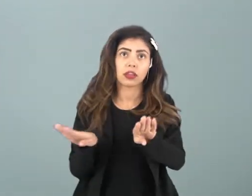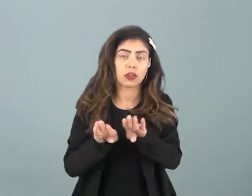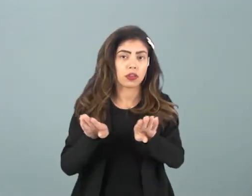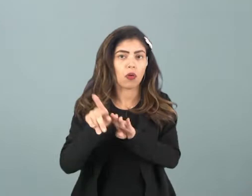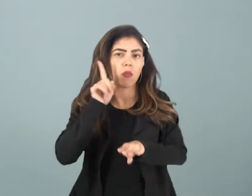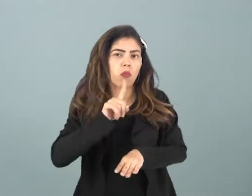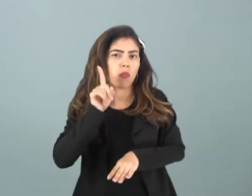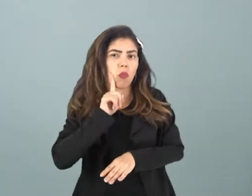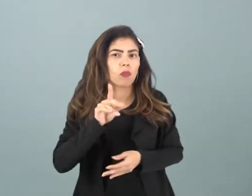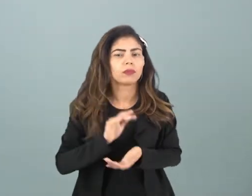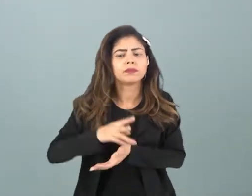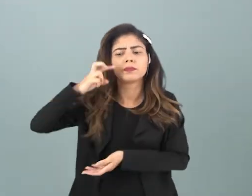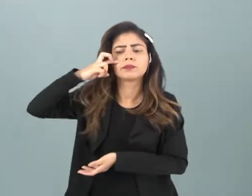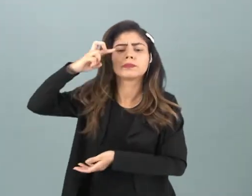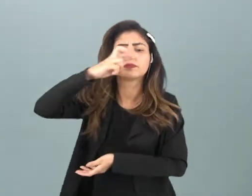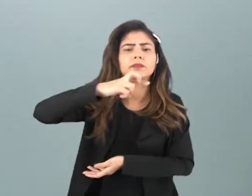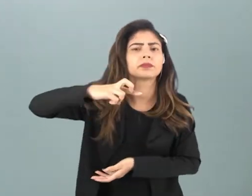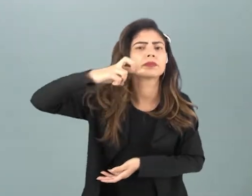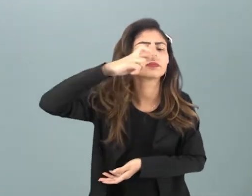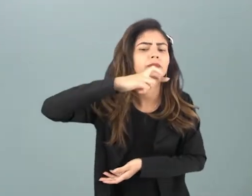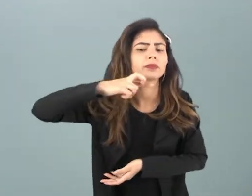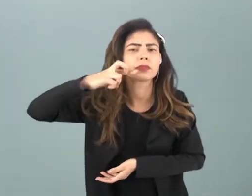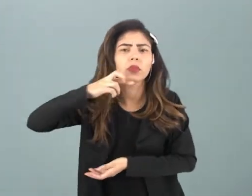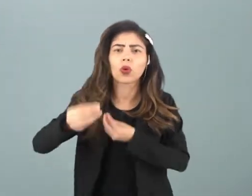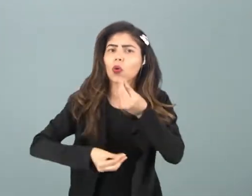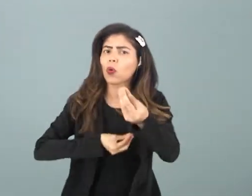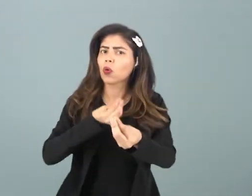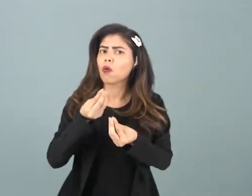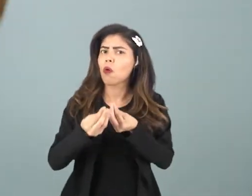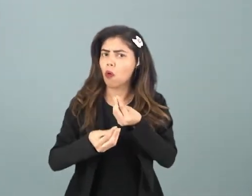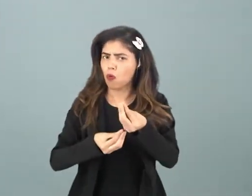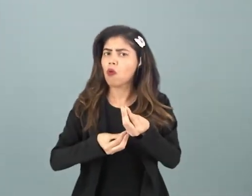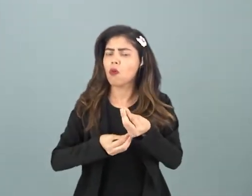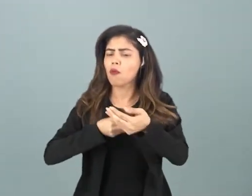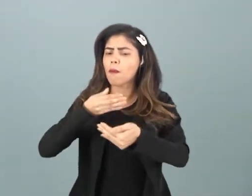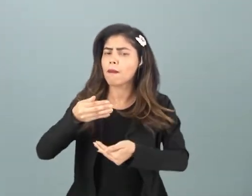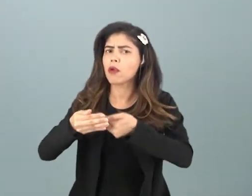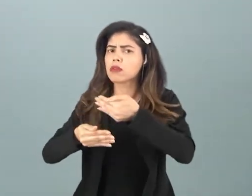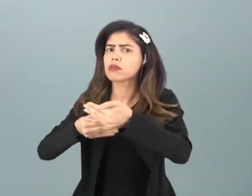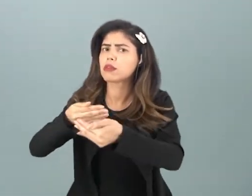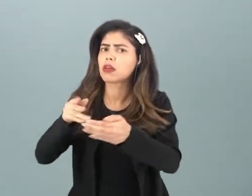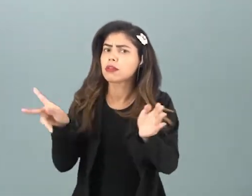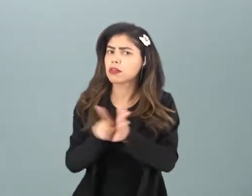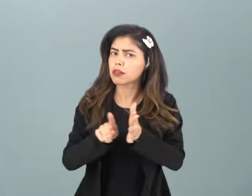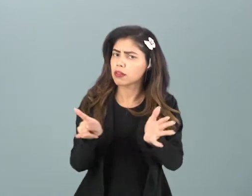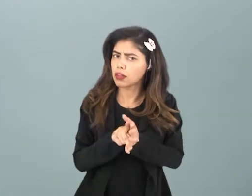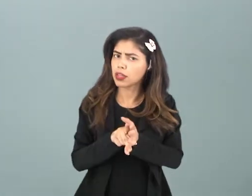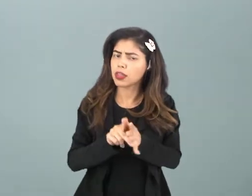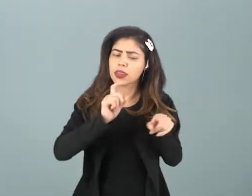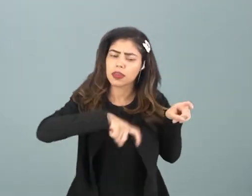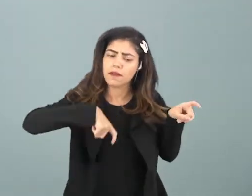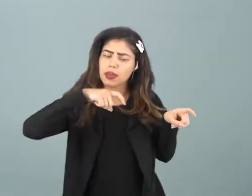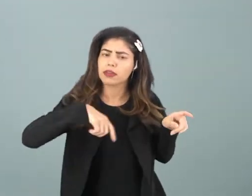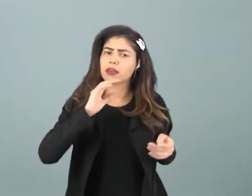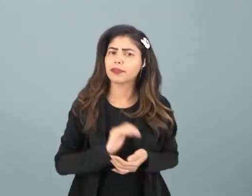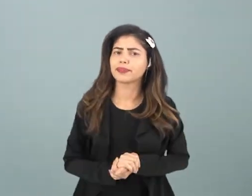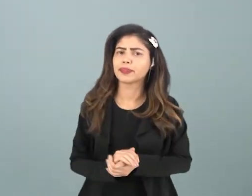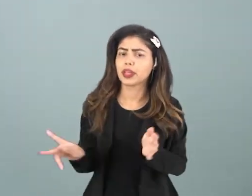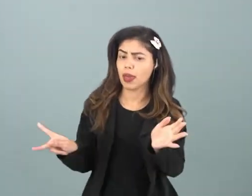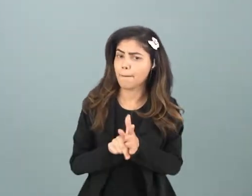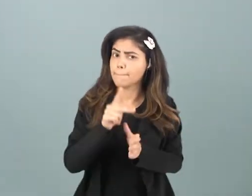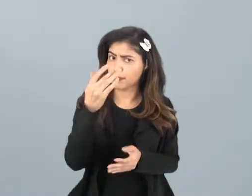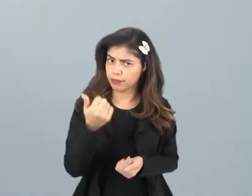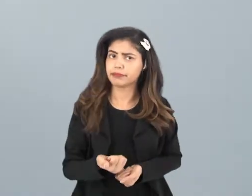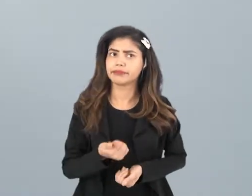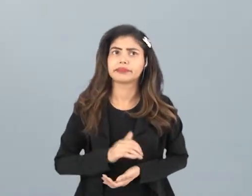Unidos monitorando como é que está o funcionamento das máquinas, como é que está o processo na fazenda agrícola que lhe